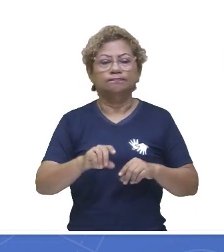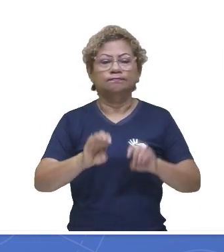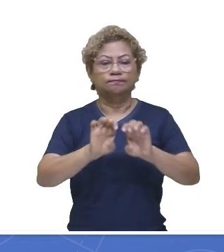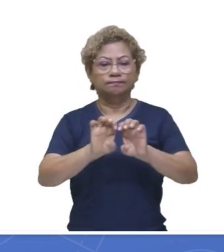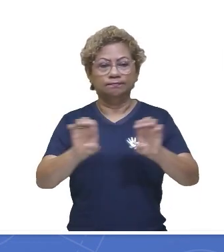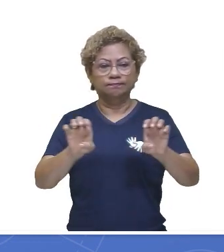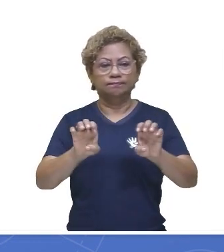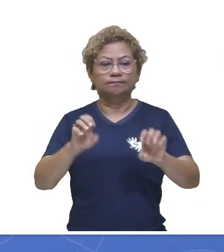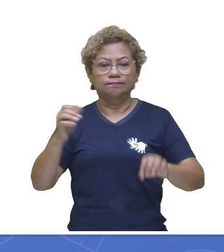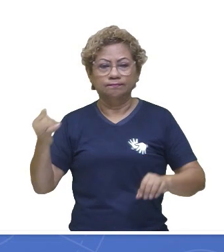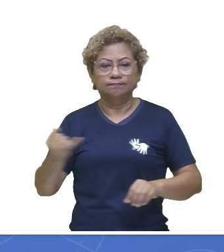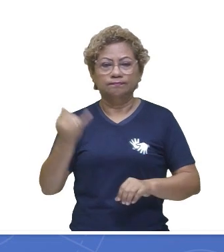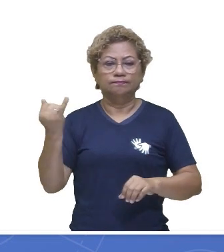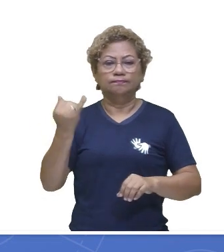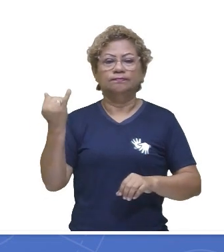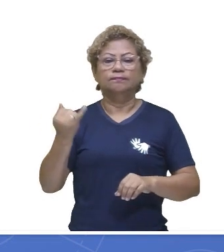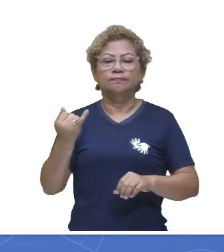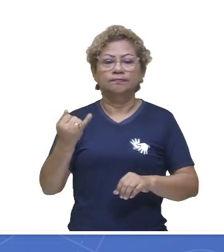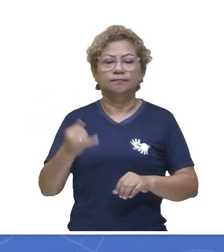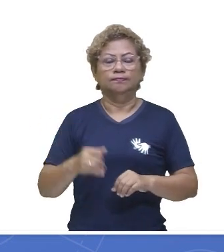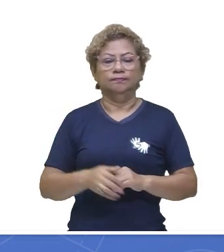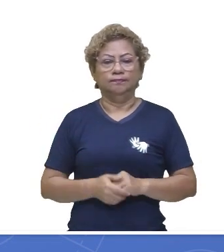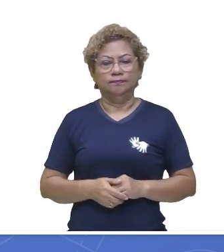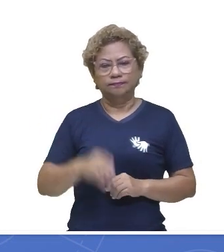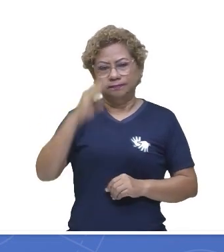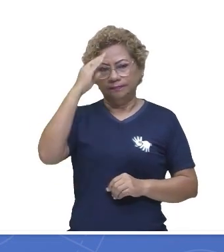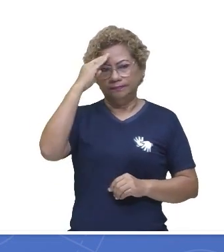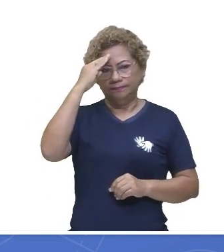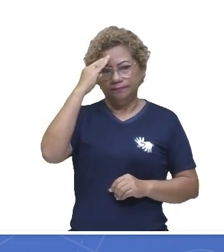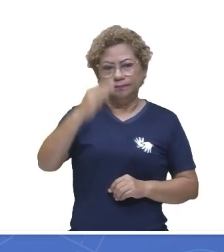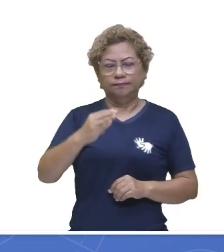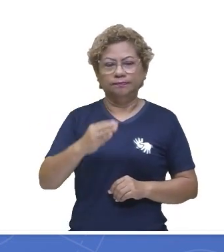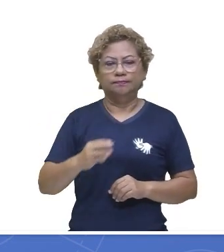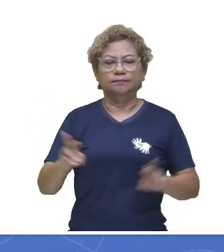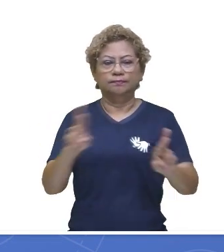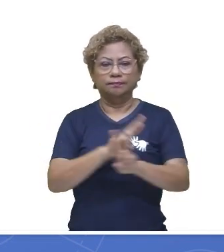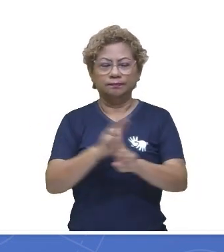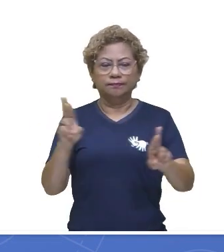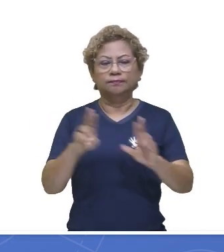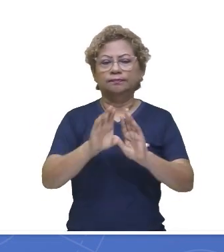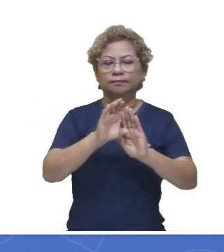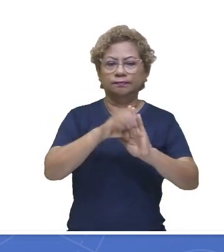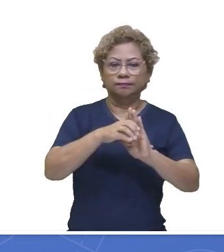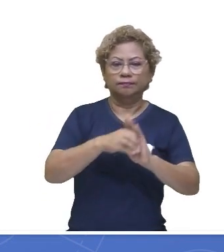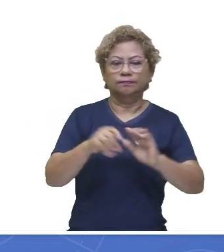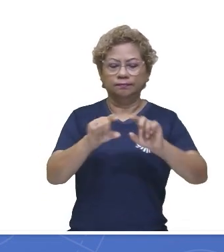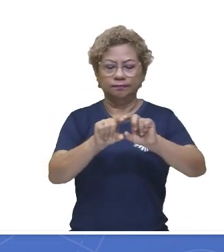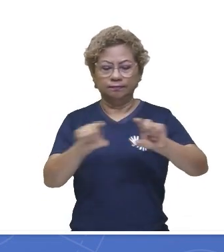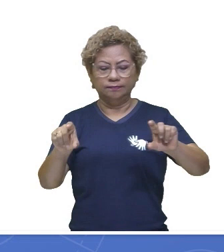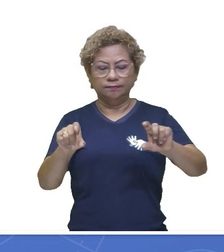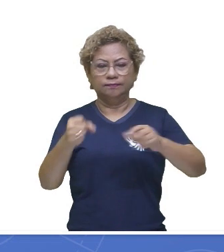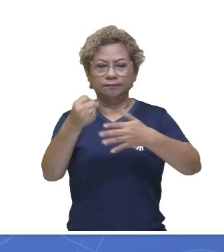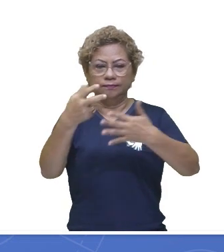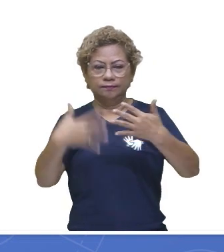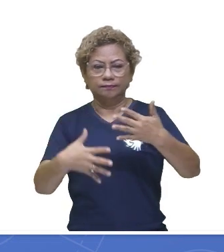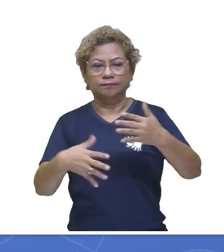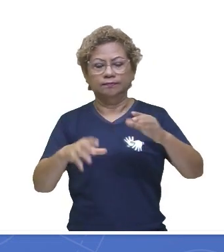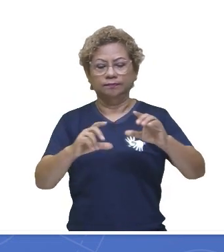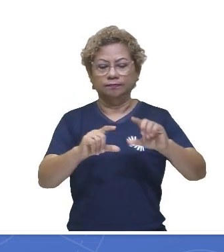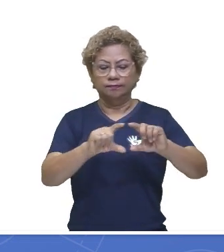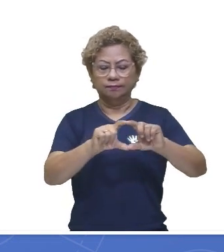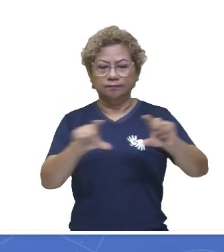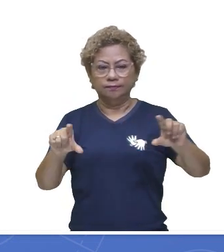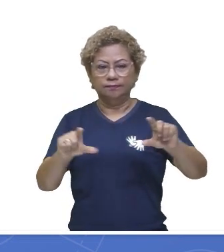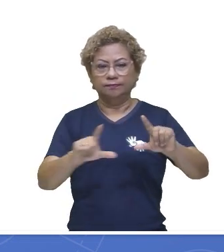a variação da temperatura. Então aí está a equação fundamental da calorimetria. Ela é chamada assim porque ela resolve